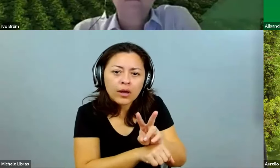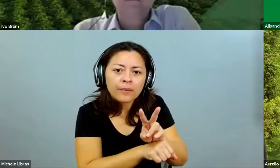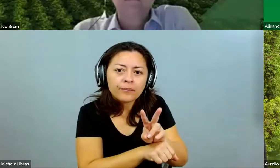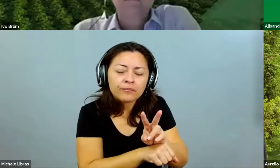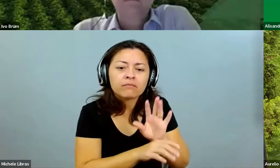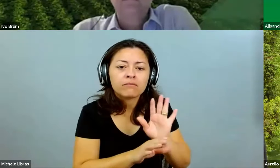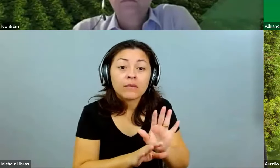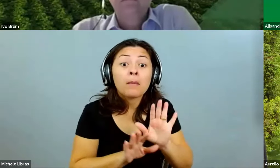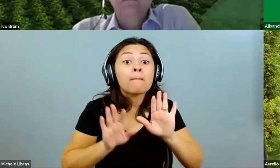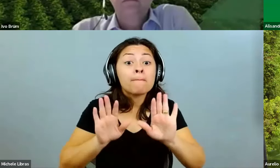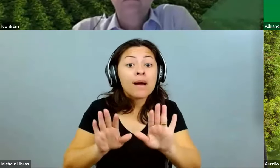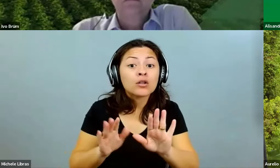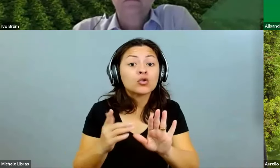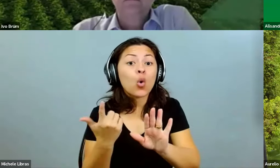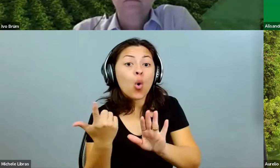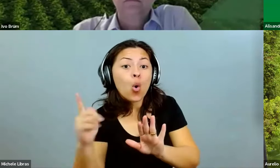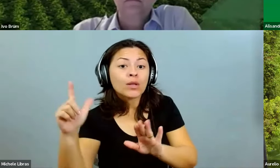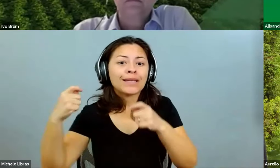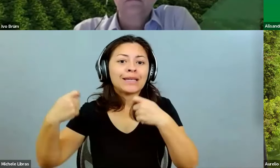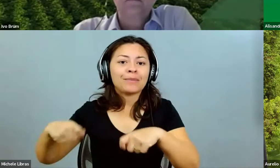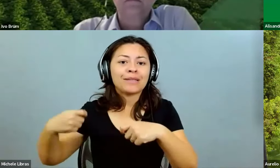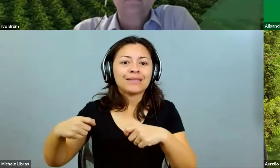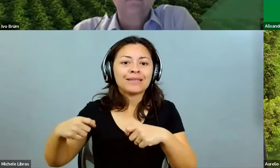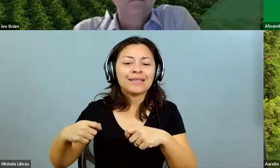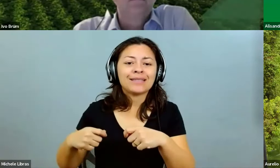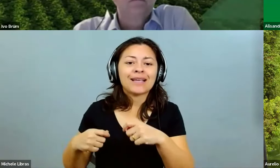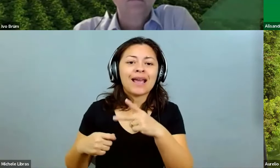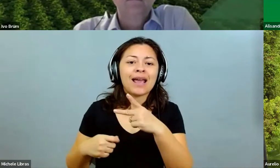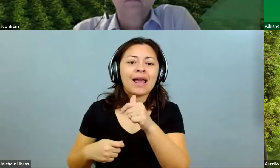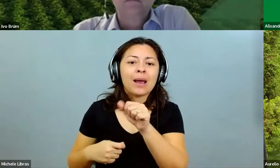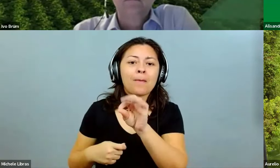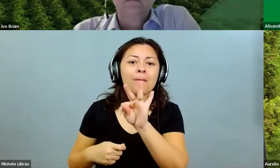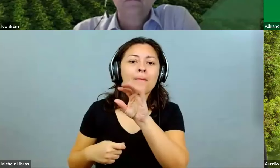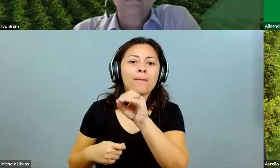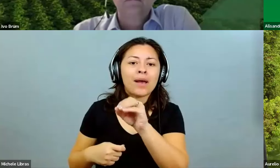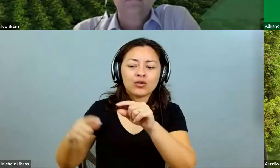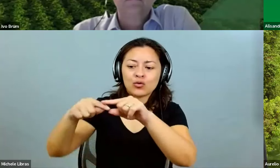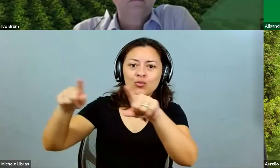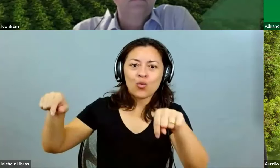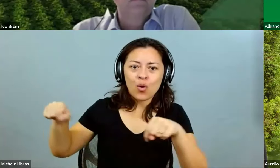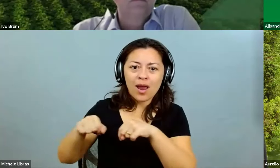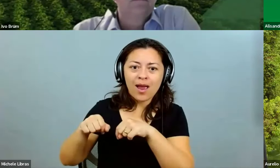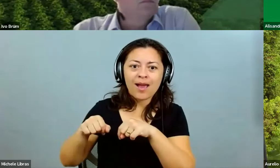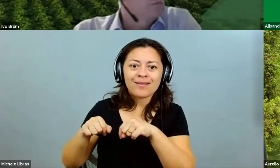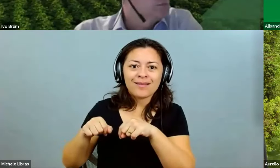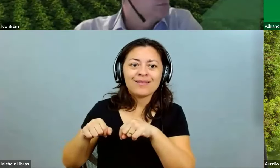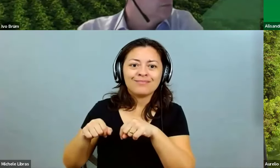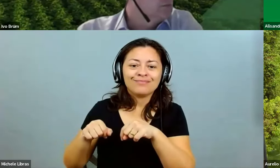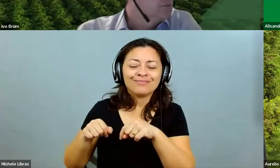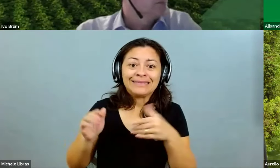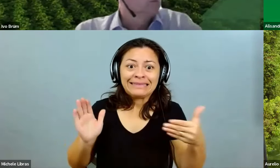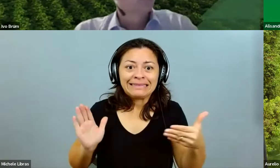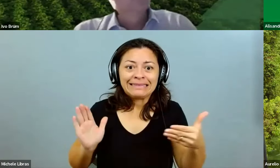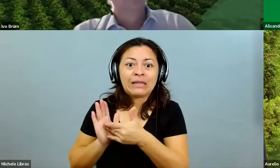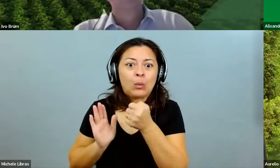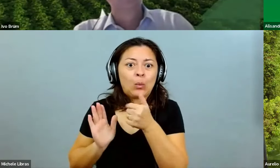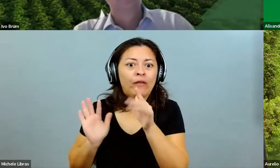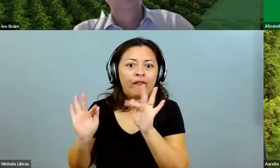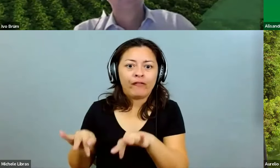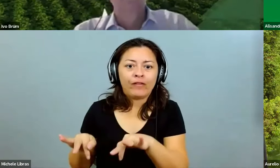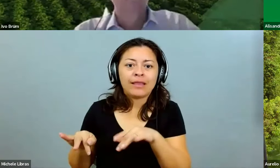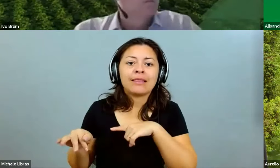por exemplo aí já o prazo tá esgotando tá esgotado praticamente né nesse caso da Pioneira tem uma conversão de pasto que já